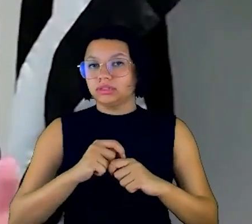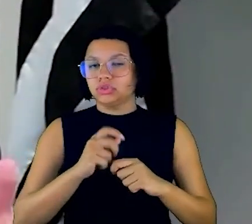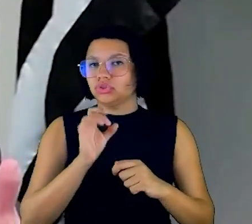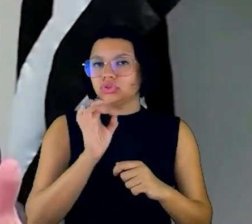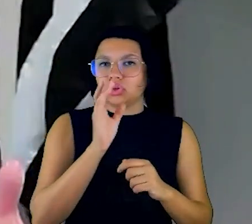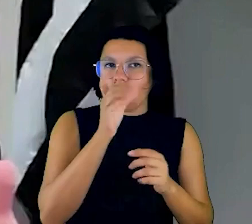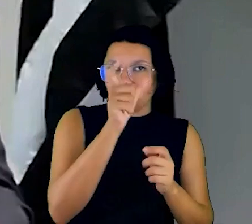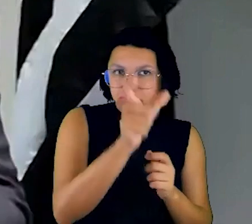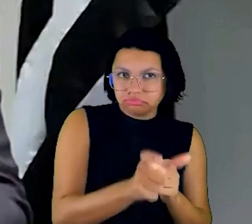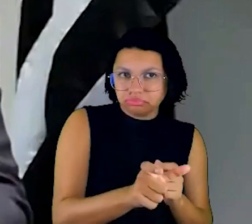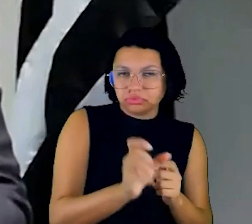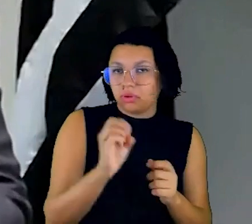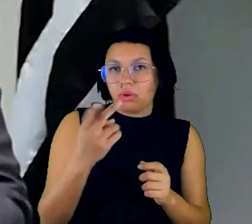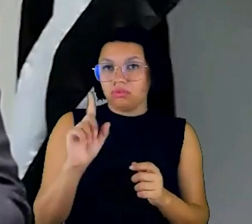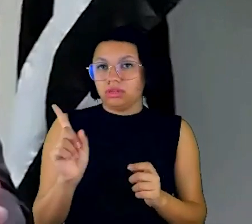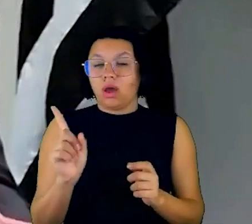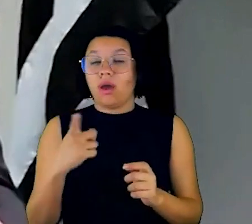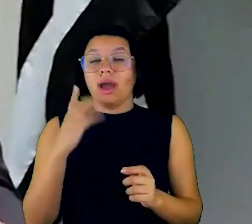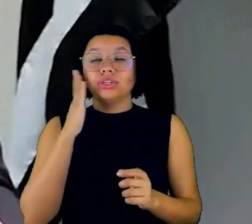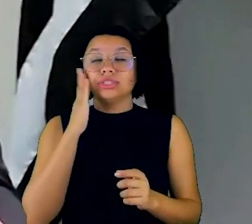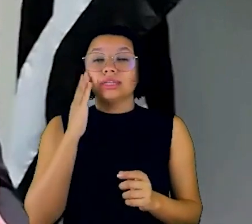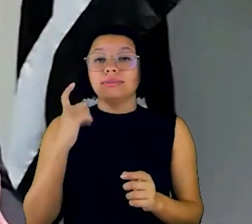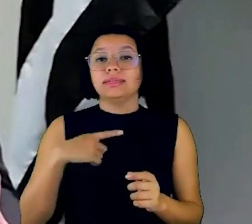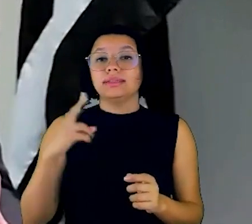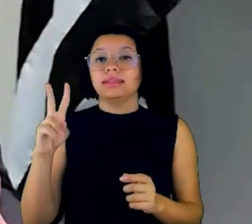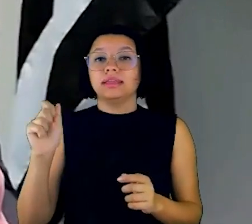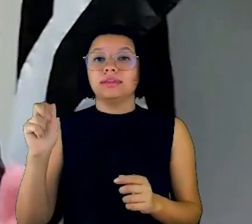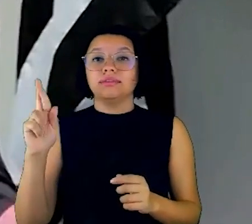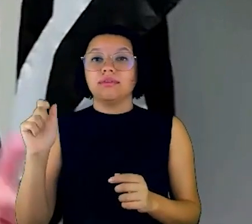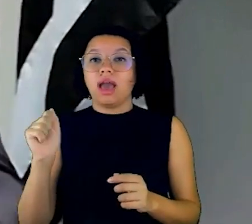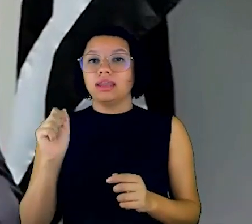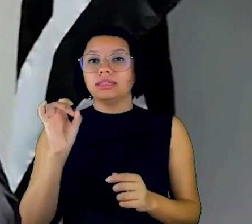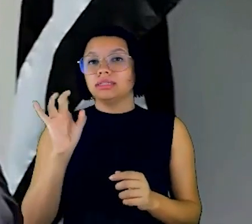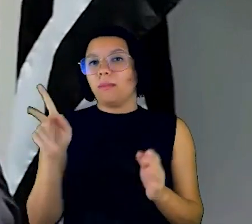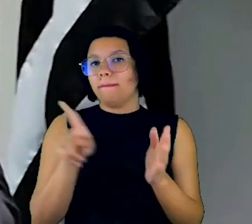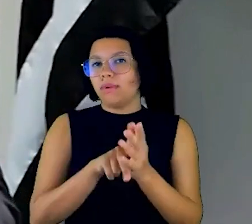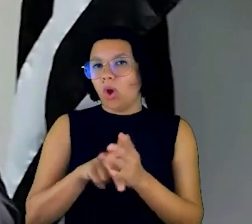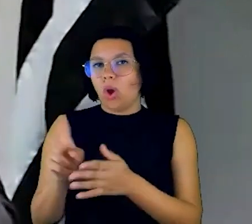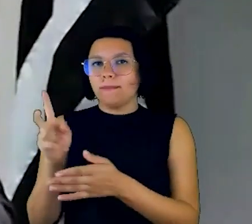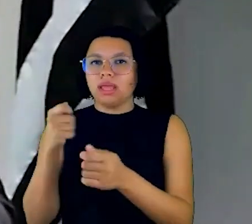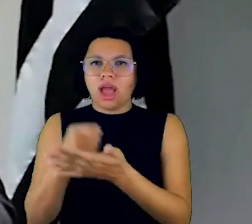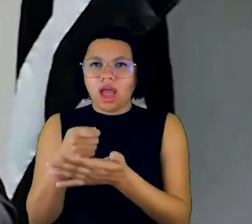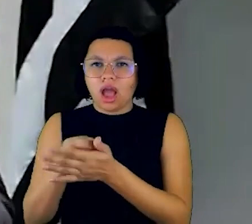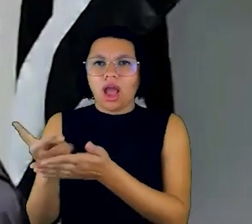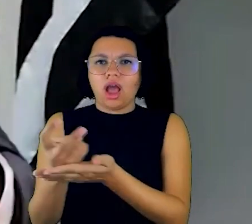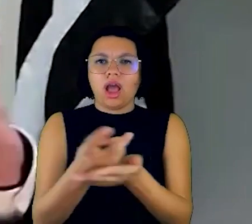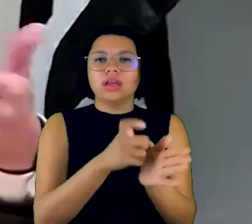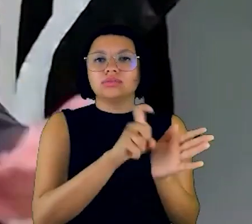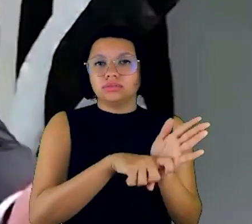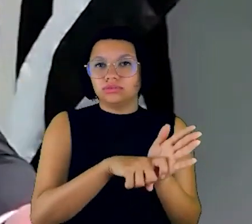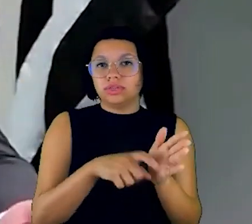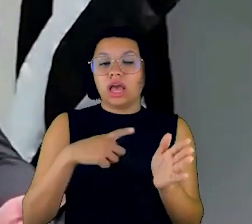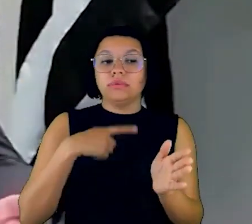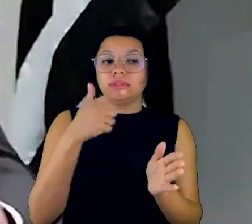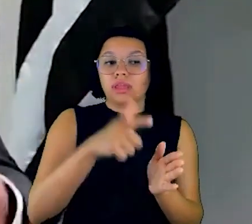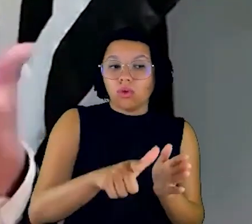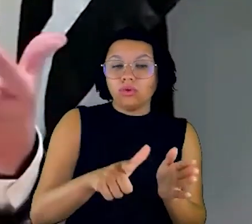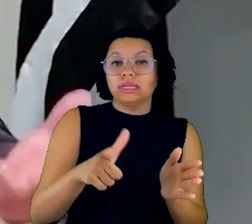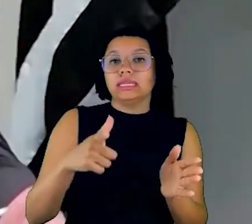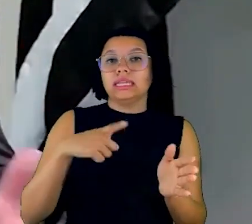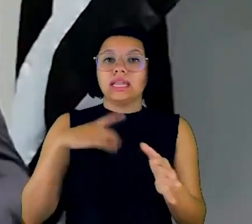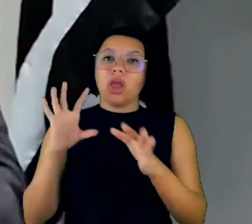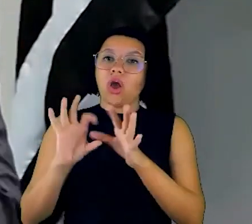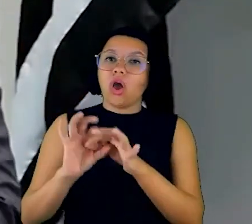sabemos que existem varas que são exclusivamente dedicadas à execução fiscal e varas que tomam a execução fiscal junto com outros